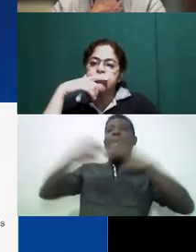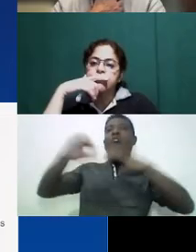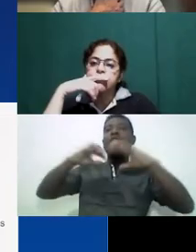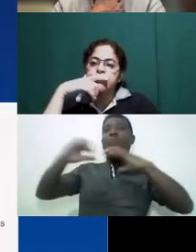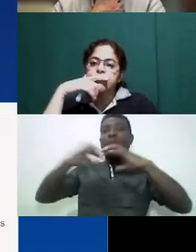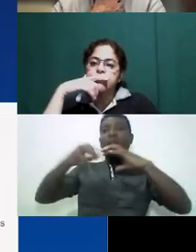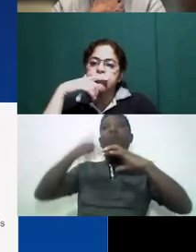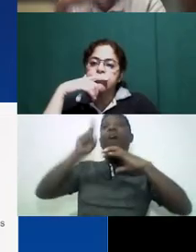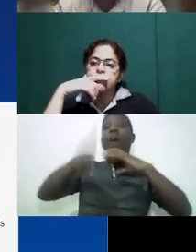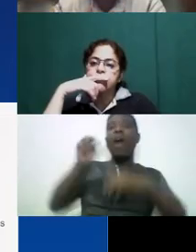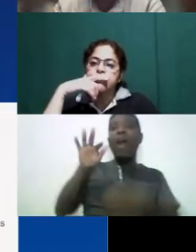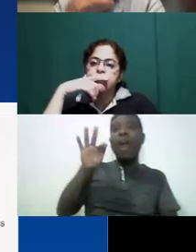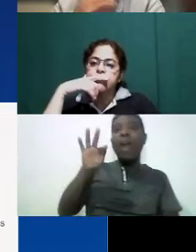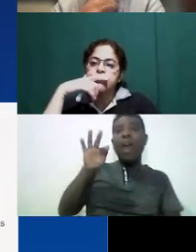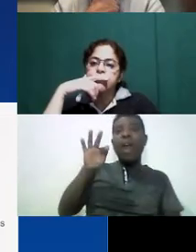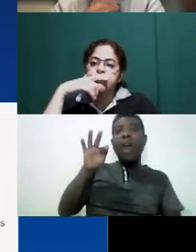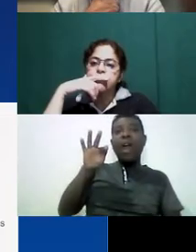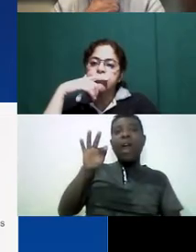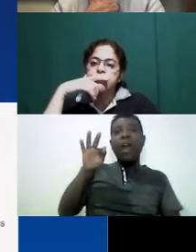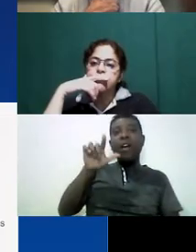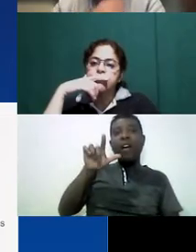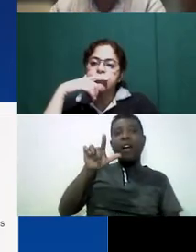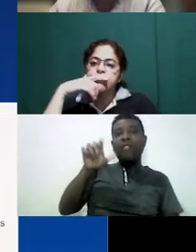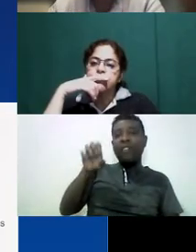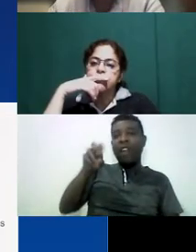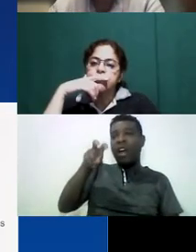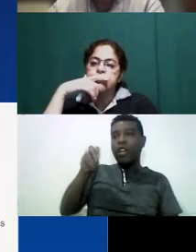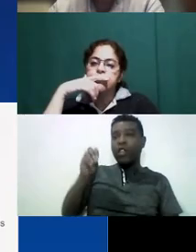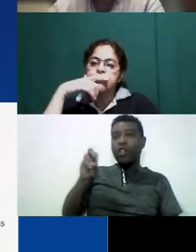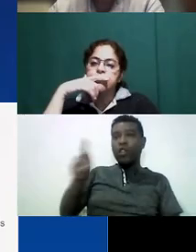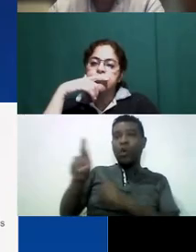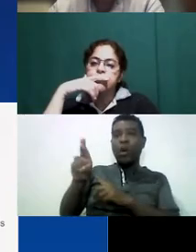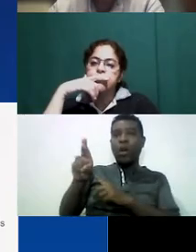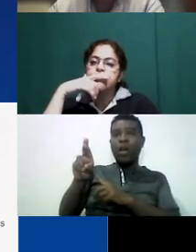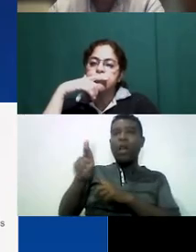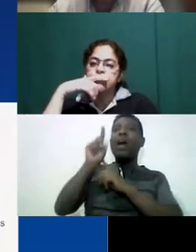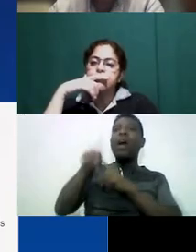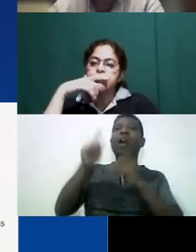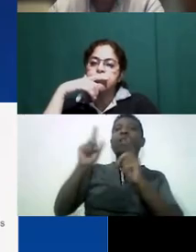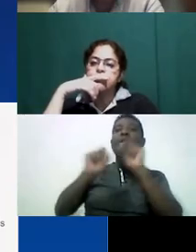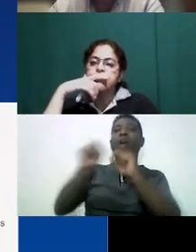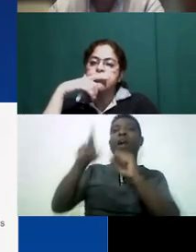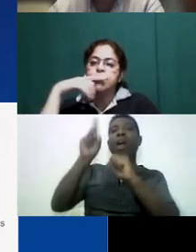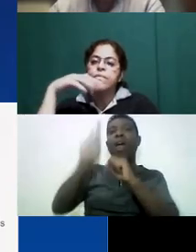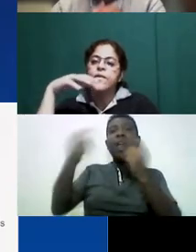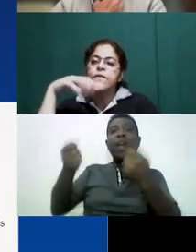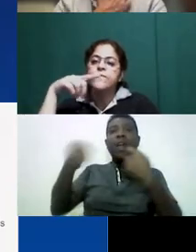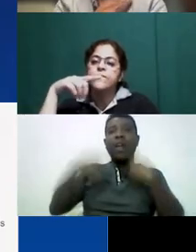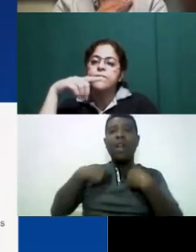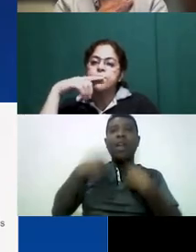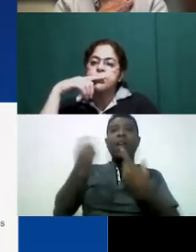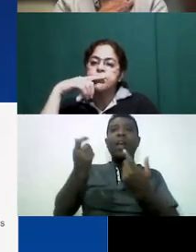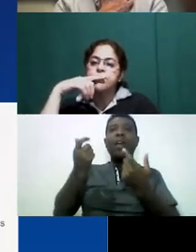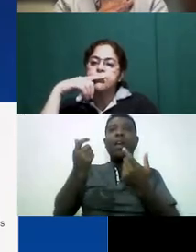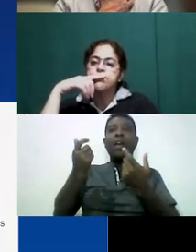flexores da cervical alta. Então, eles flexionam a nossa cervical alta. Esses dois pequenos aqui, ó.